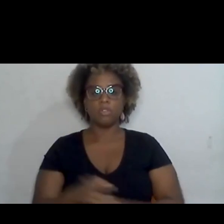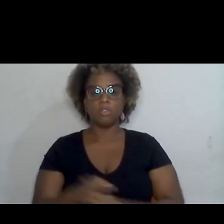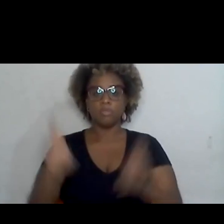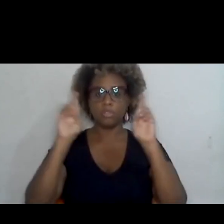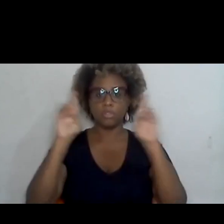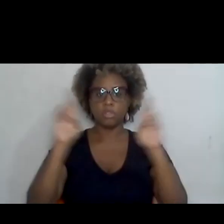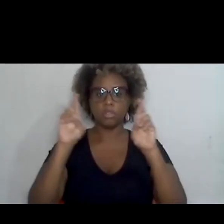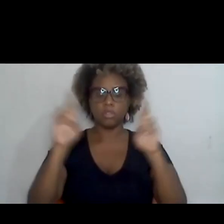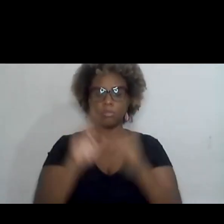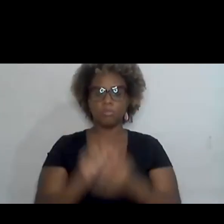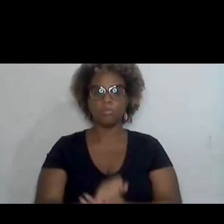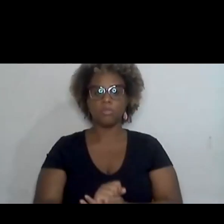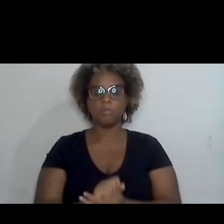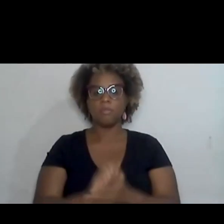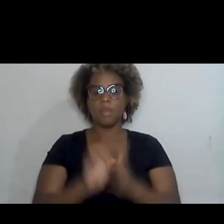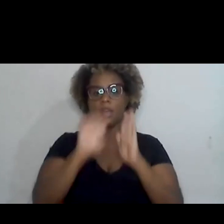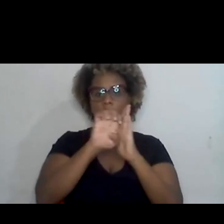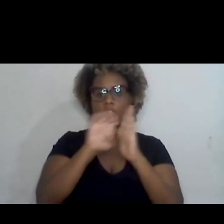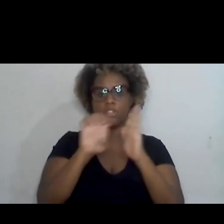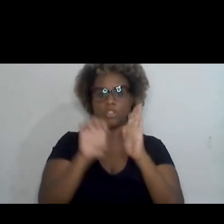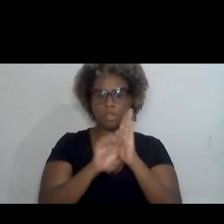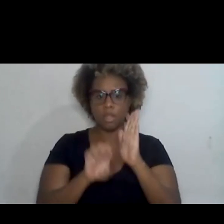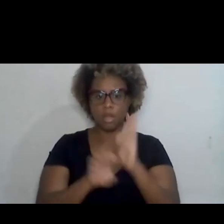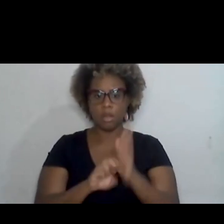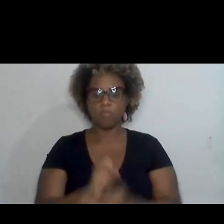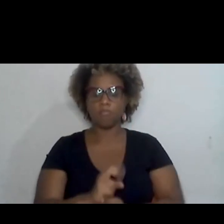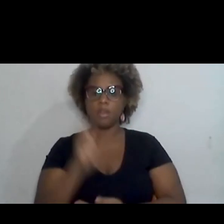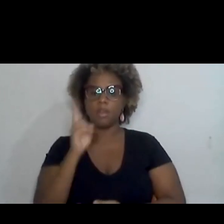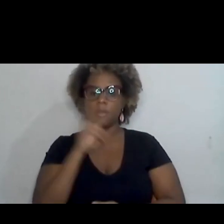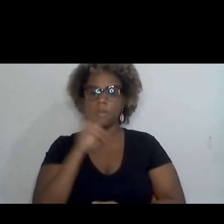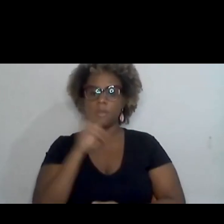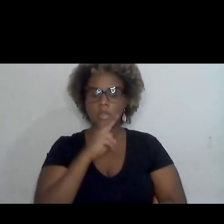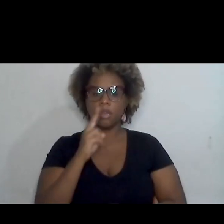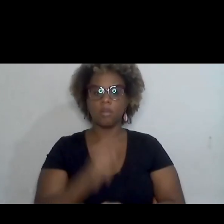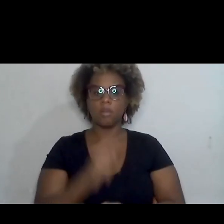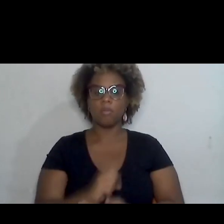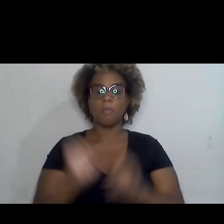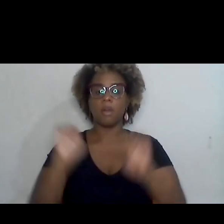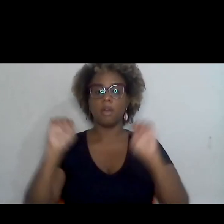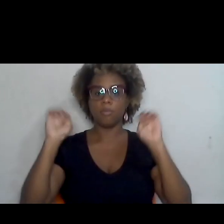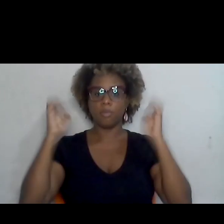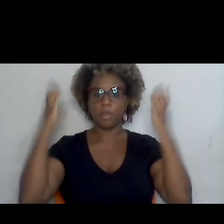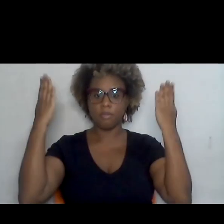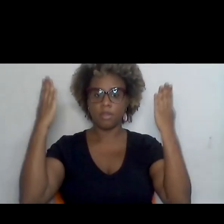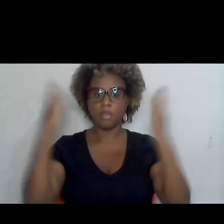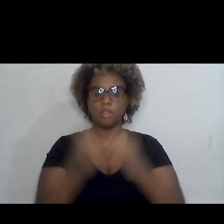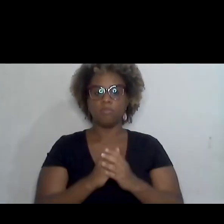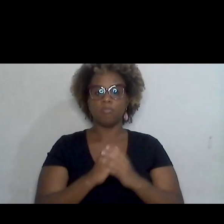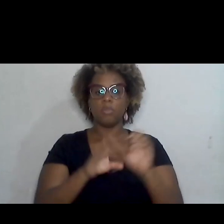que seria um edital emergencial de atendimento aos eventos calendarizados do Estado da Bahia, aos eventos